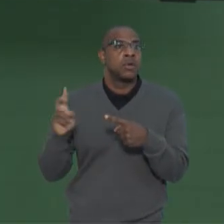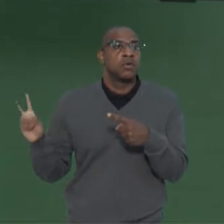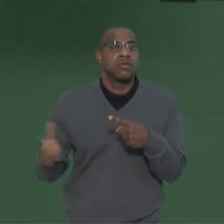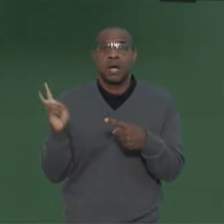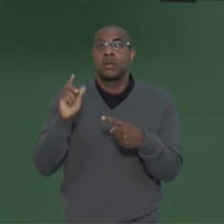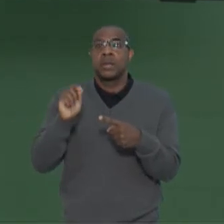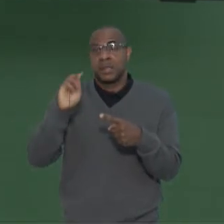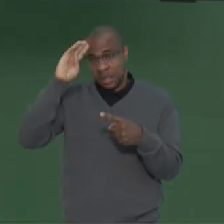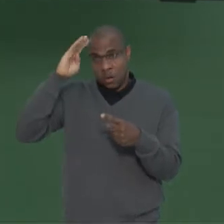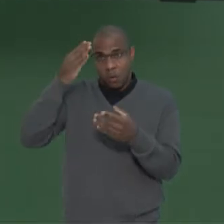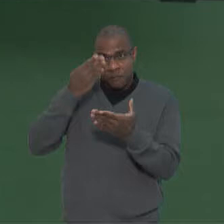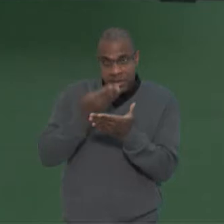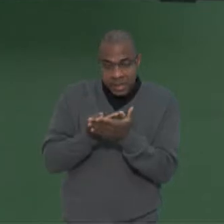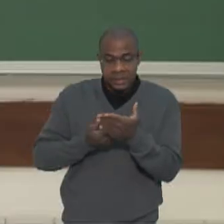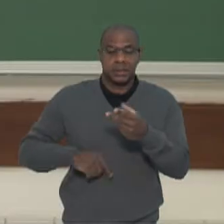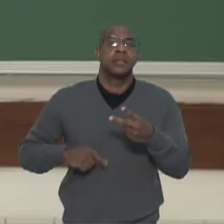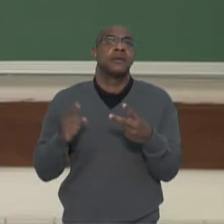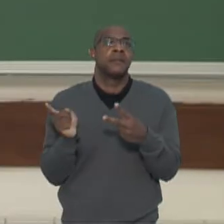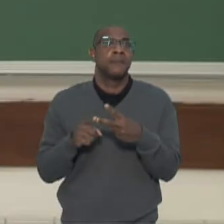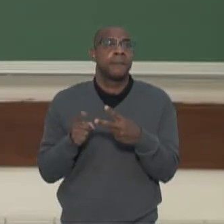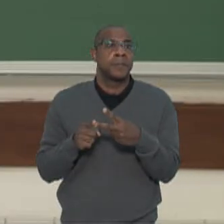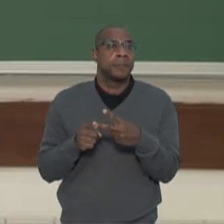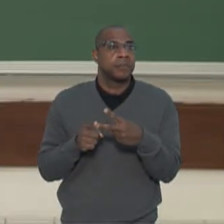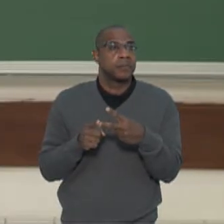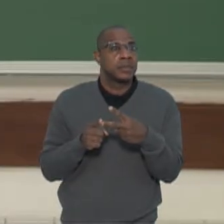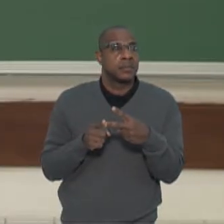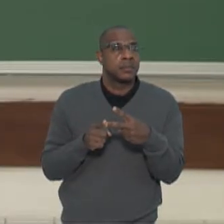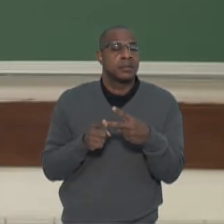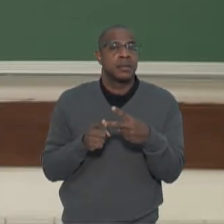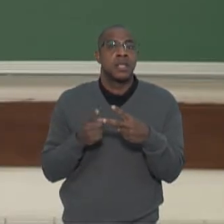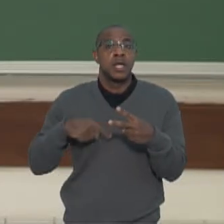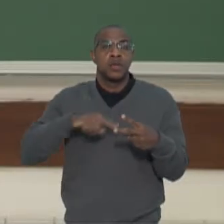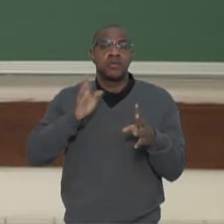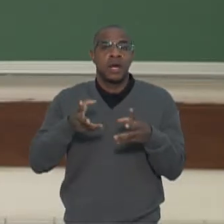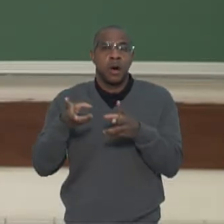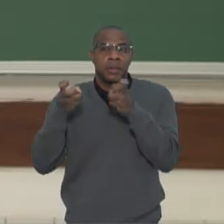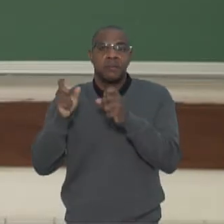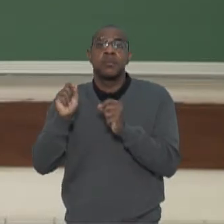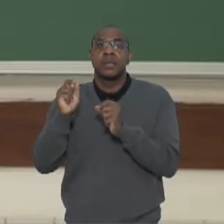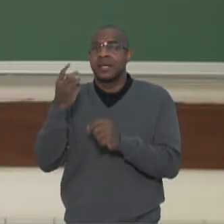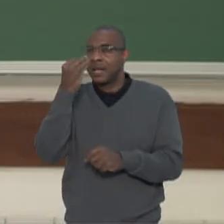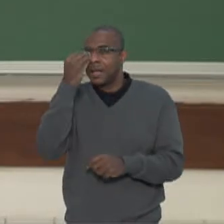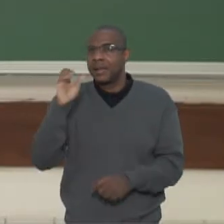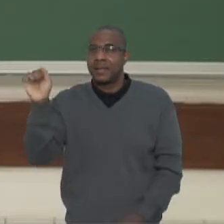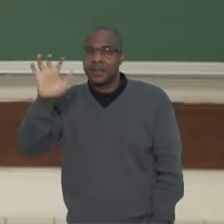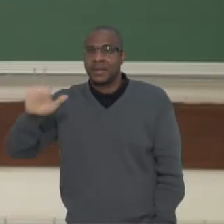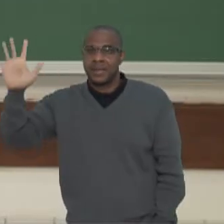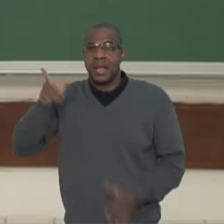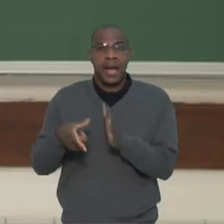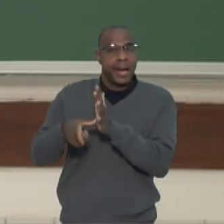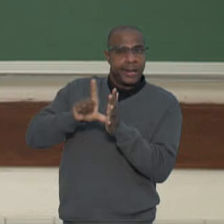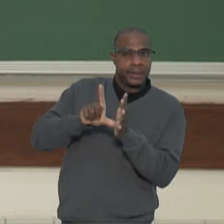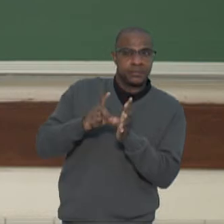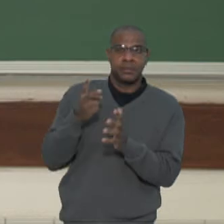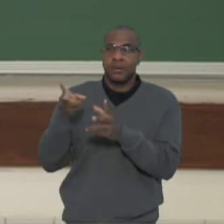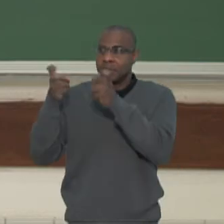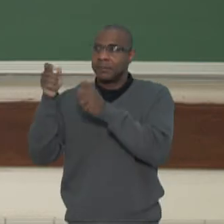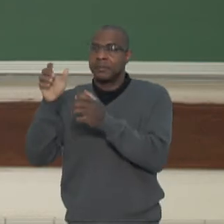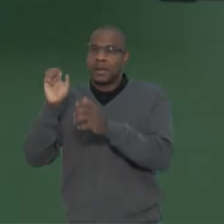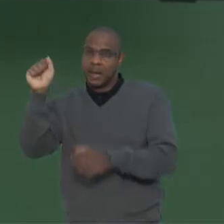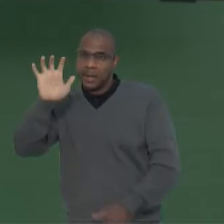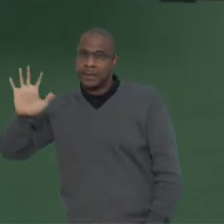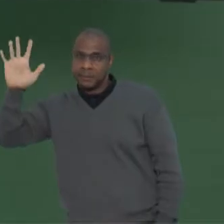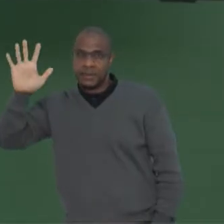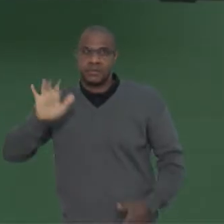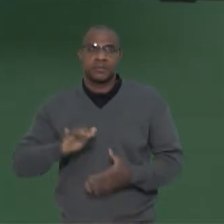estereotipos sexistas, como nós já observamos naquela imagem inicial ali da nossa notícia, né?